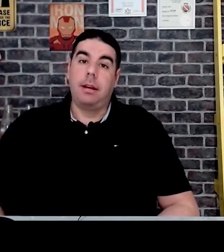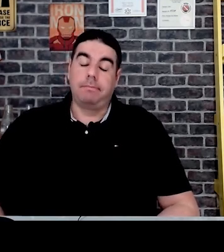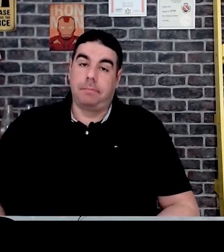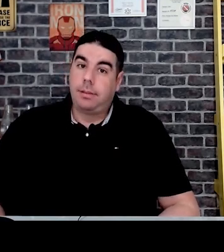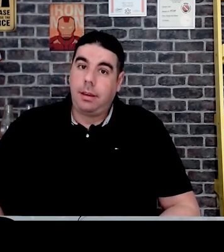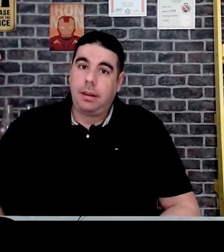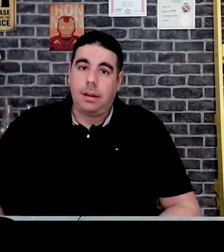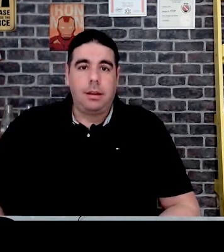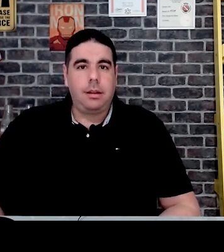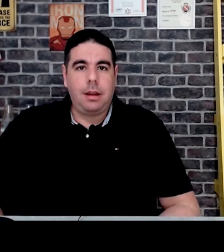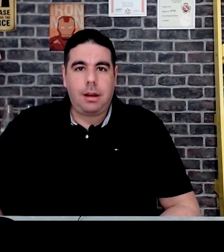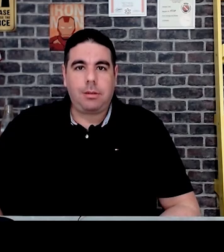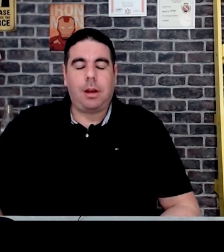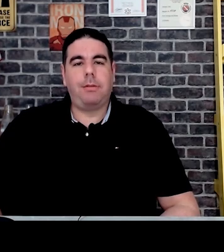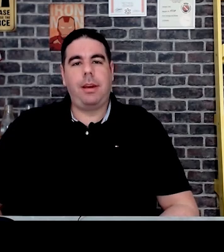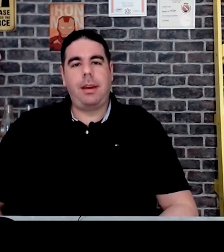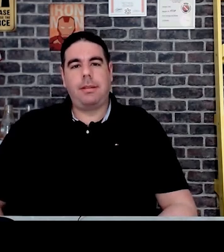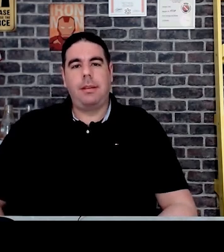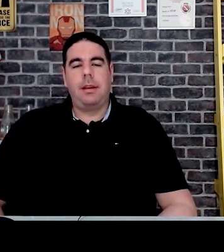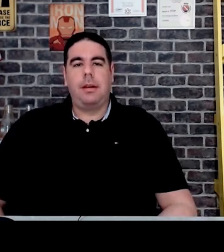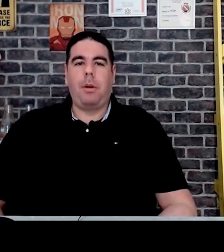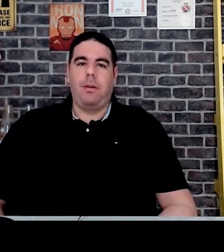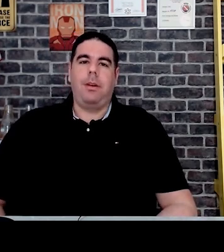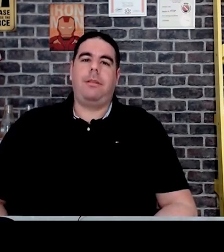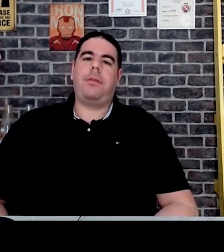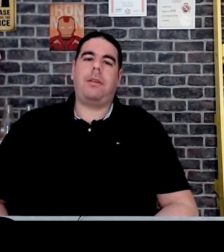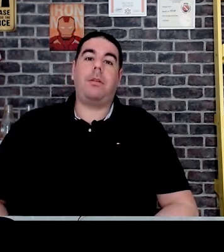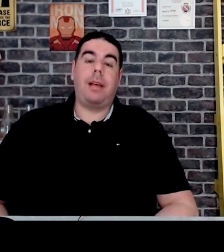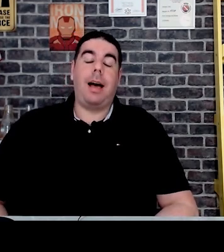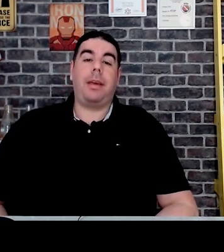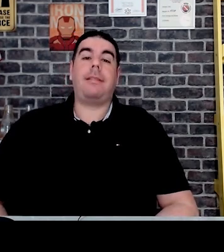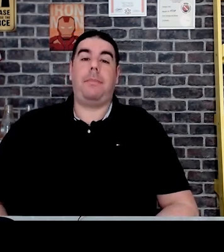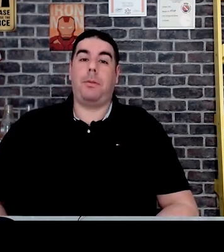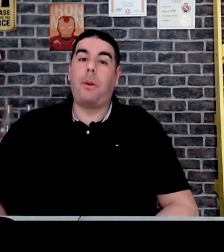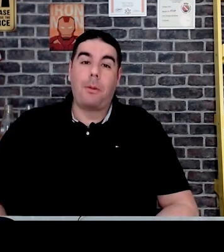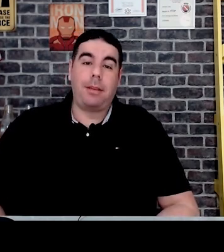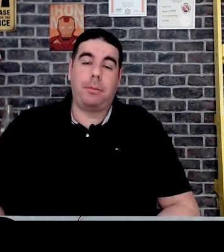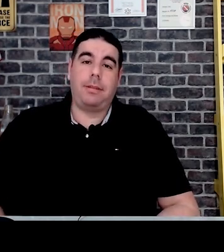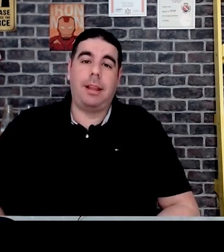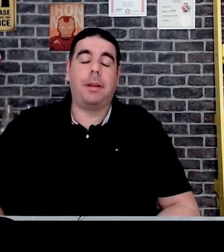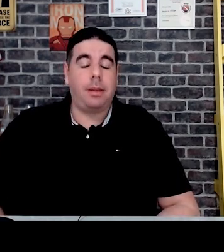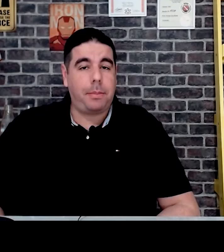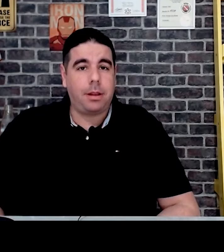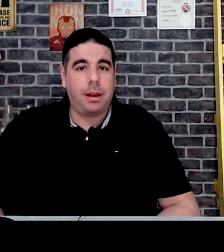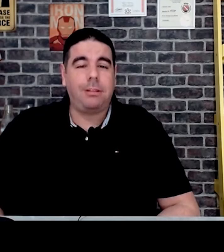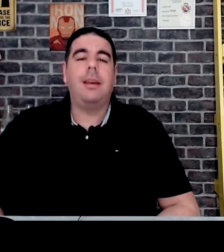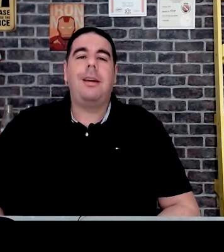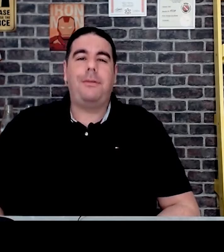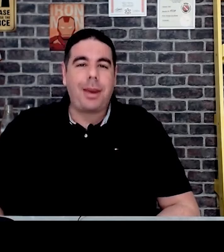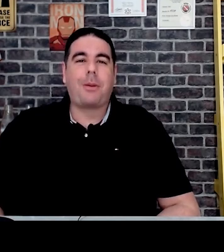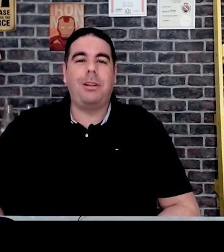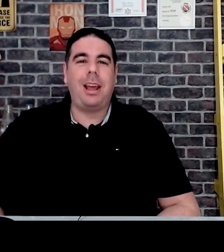palavra? Sim? Não? Talvez? Bom, se você não sabe e quer saber um pouco mais sobre esse tema tão